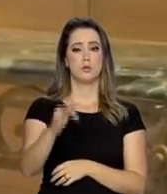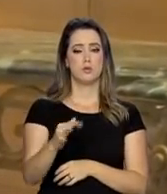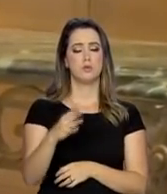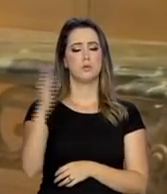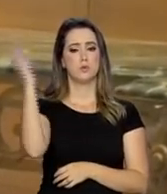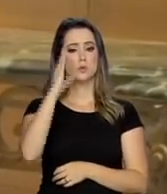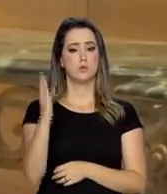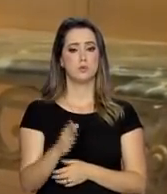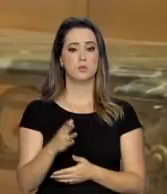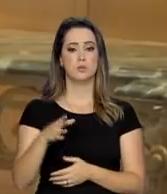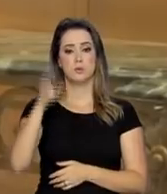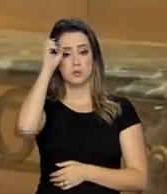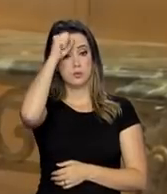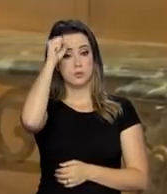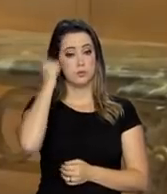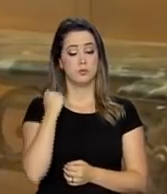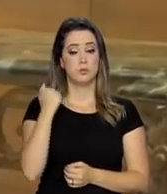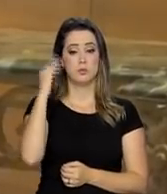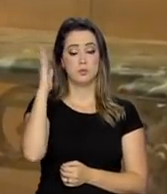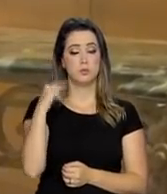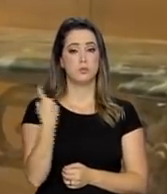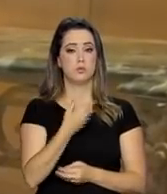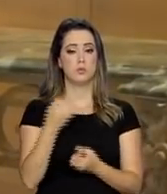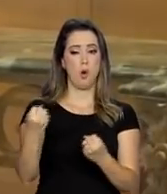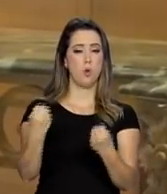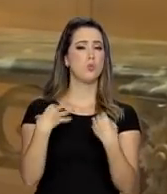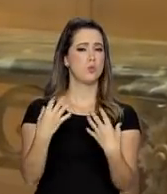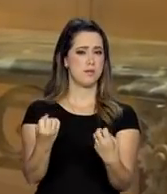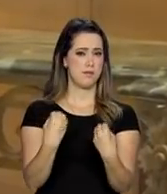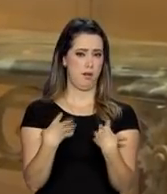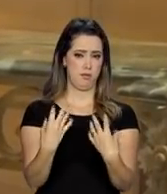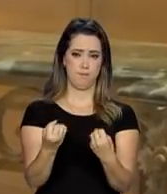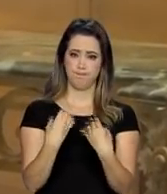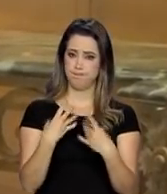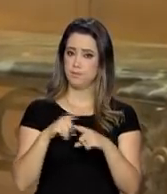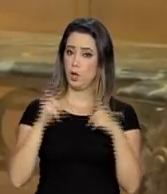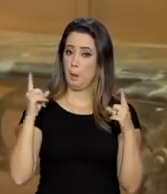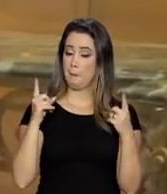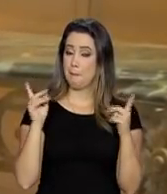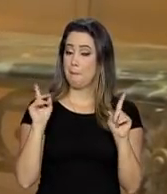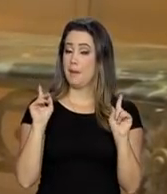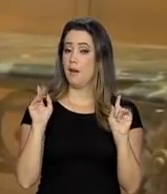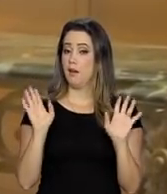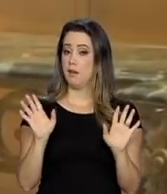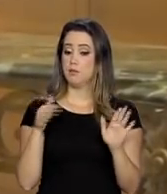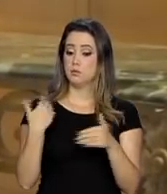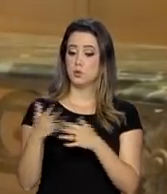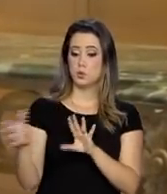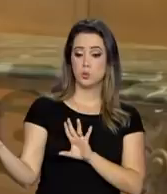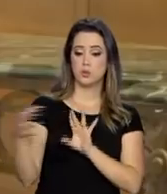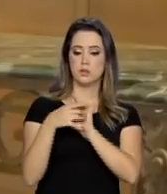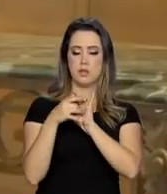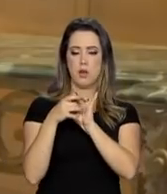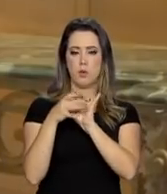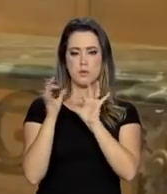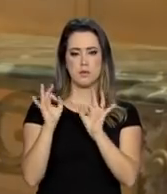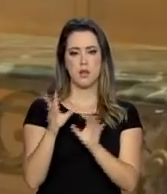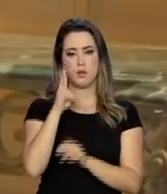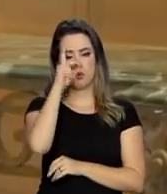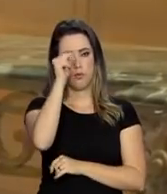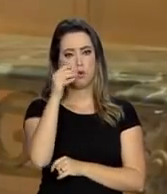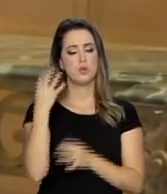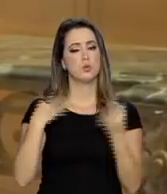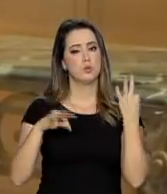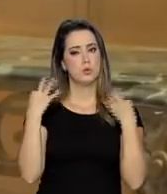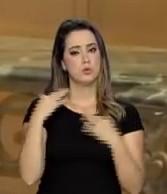brasileiro, aprendendo com os demais, e eles têm muito a nos ensinar, mas são relações duráveis que podem fazer com que o turismo de